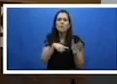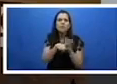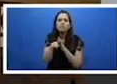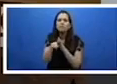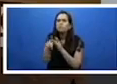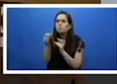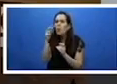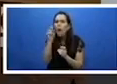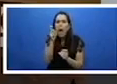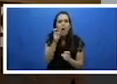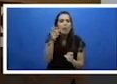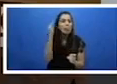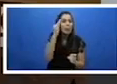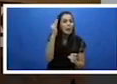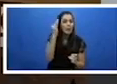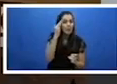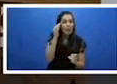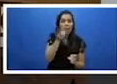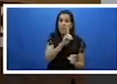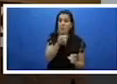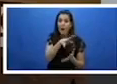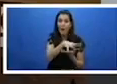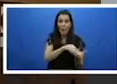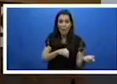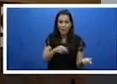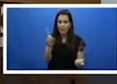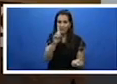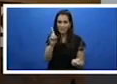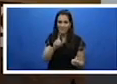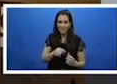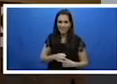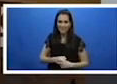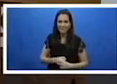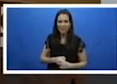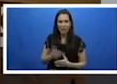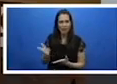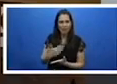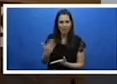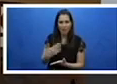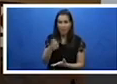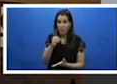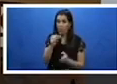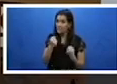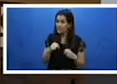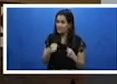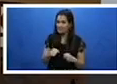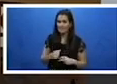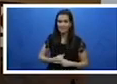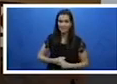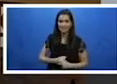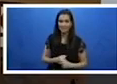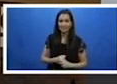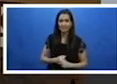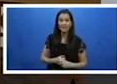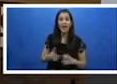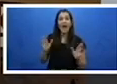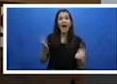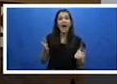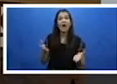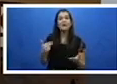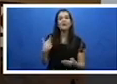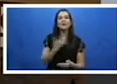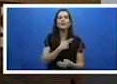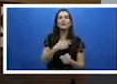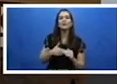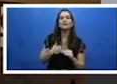para entendimento. Não precisa copiar no caderno o texto, ok? Agora vamos